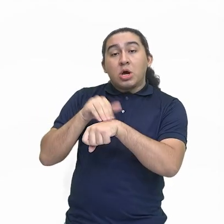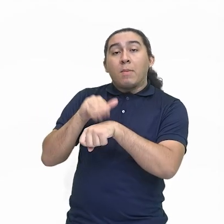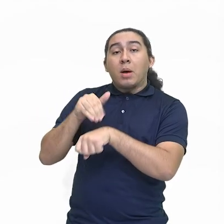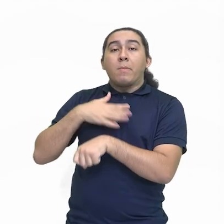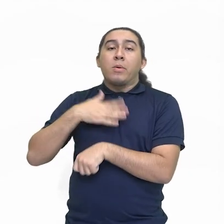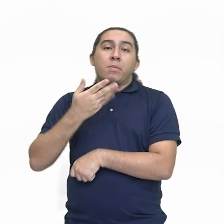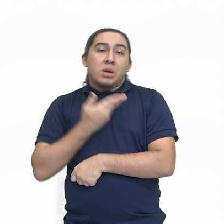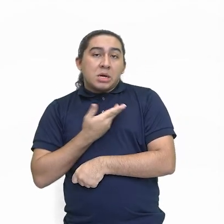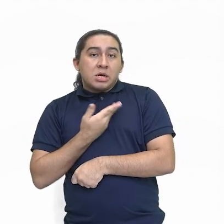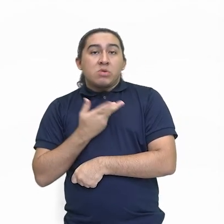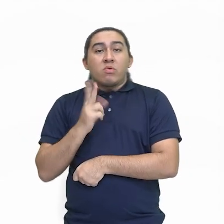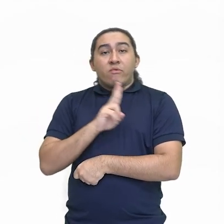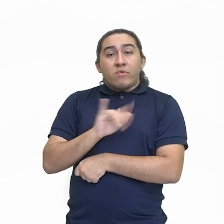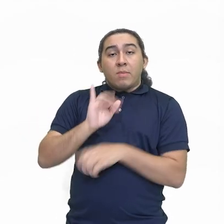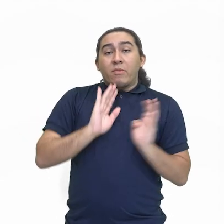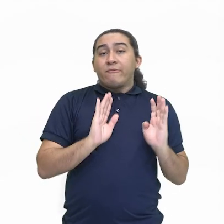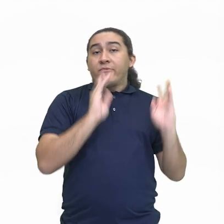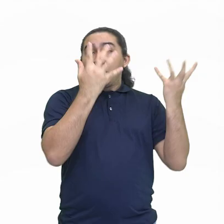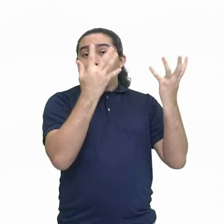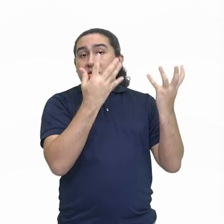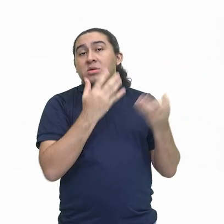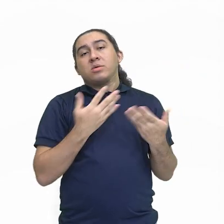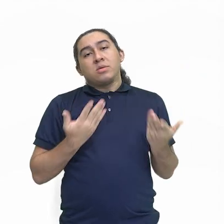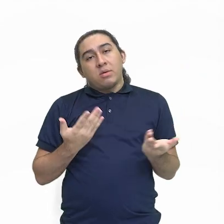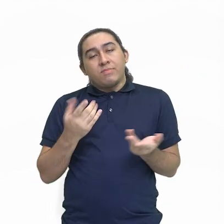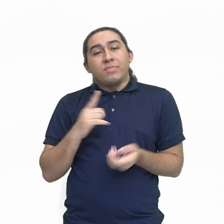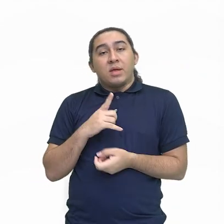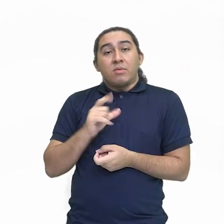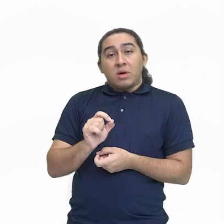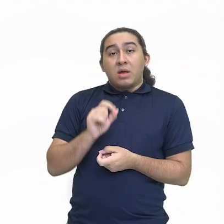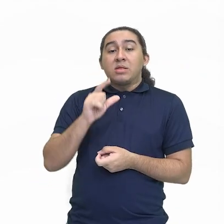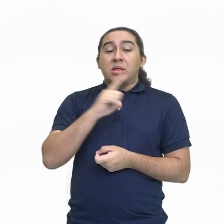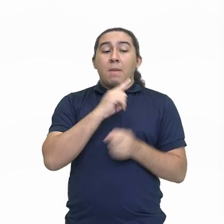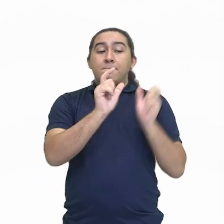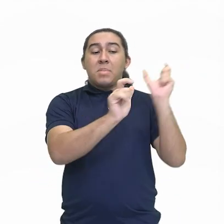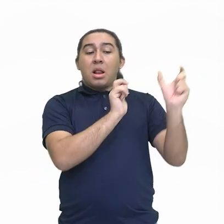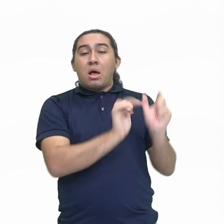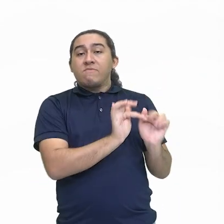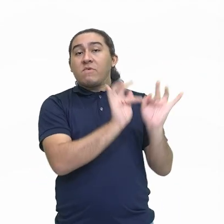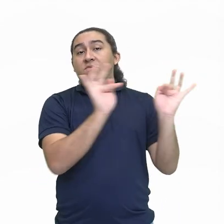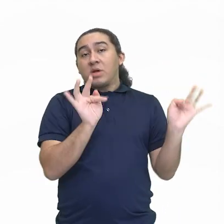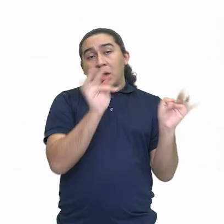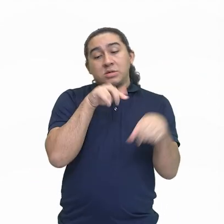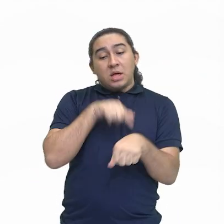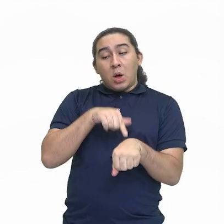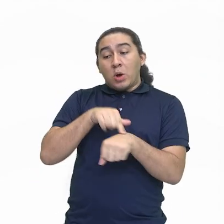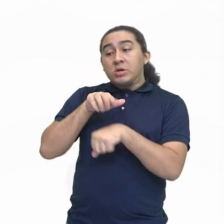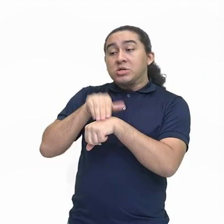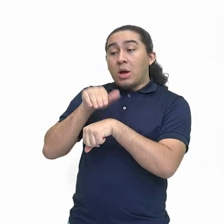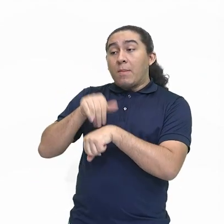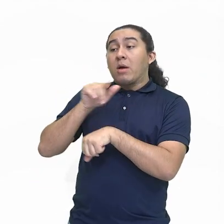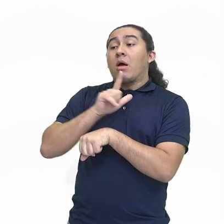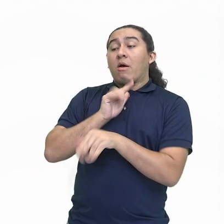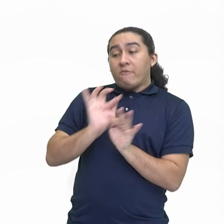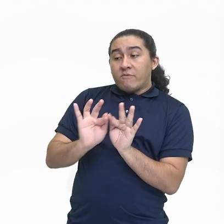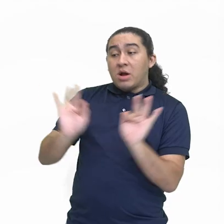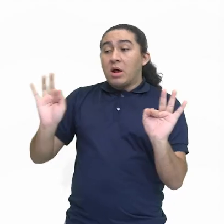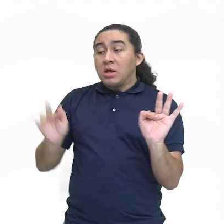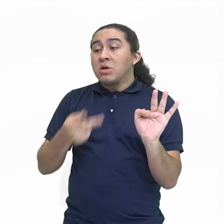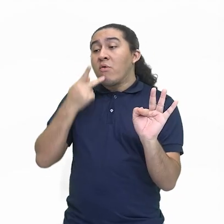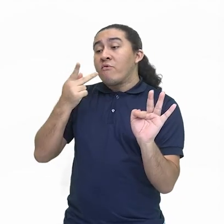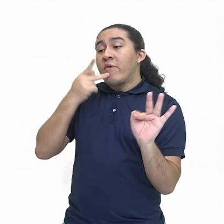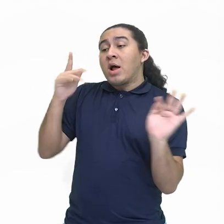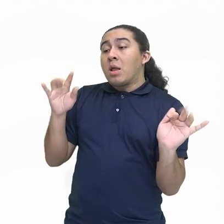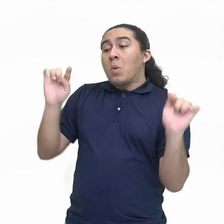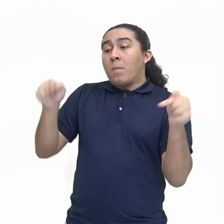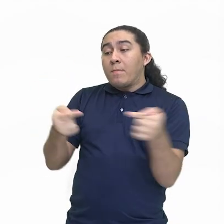meu amigo para sair, né, ela vai estar lá, as palavras serão utilizadas para esses fins, né. Se eu tenho